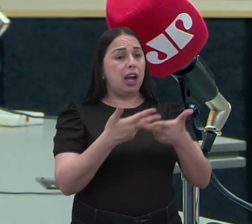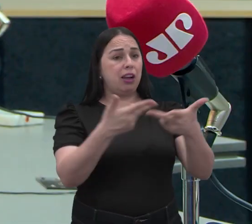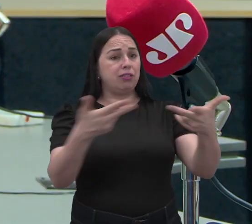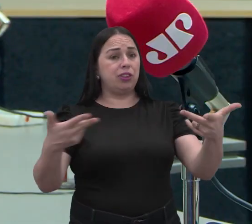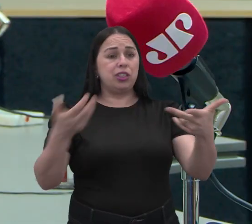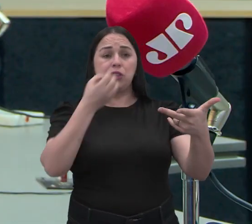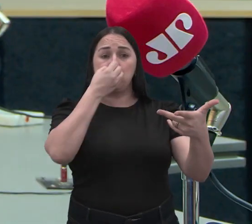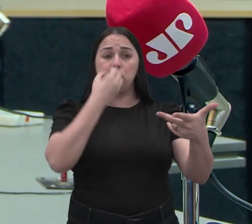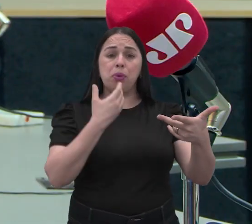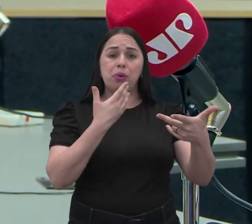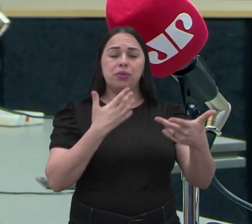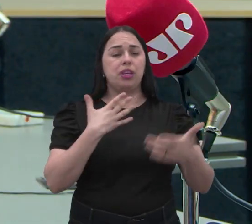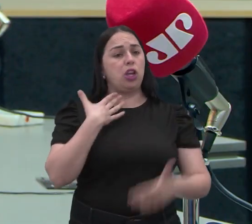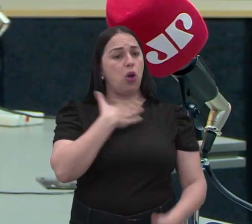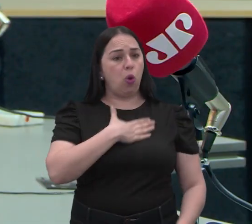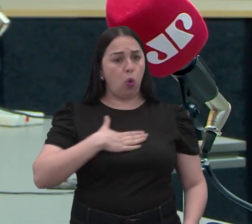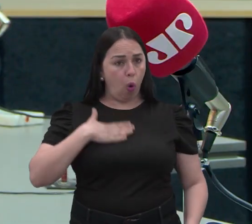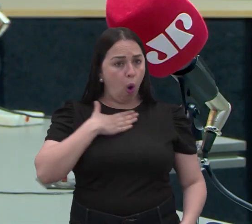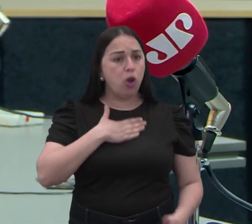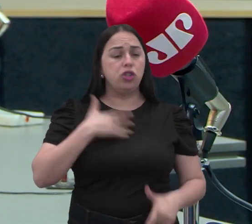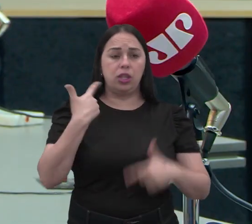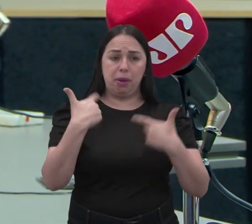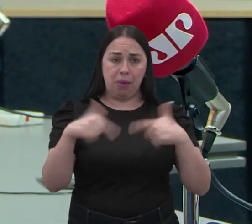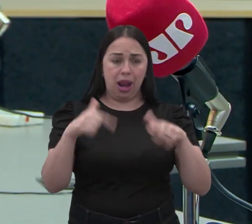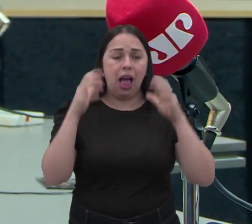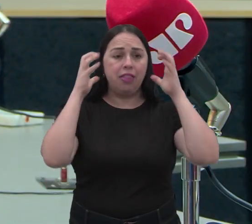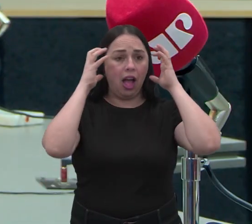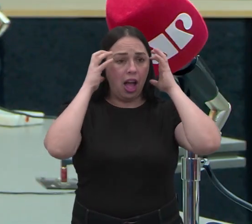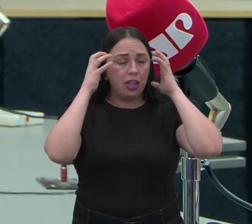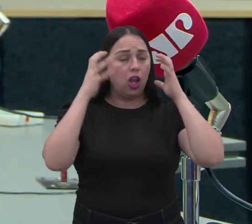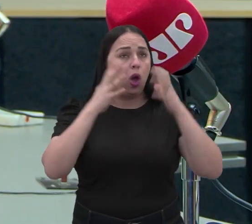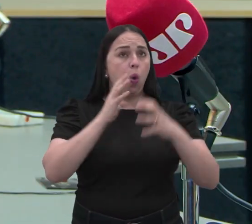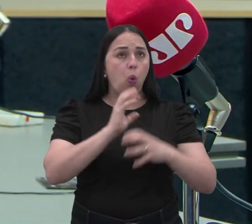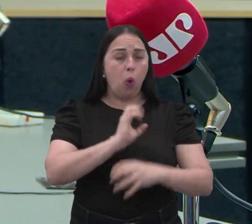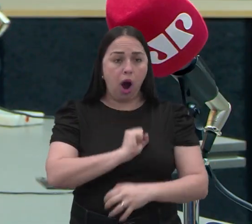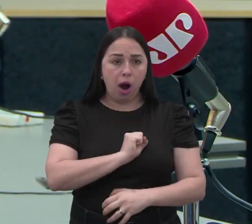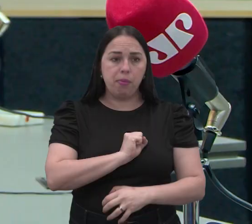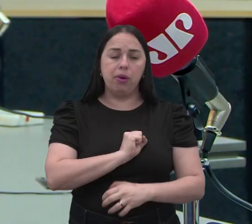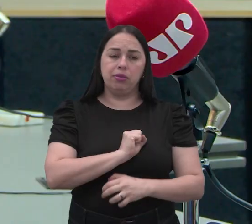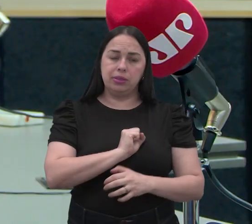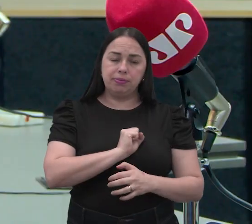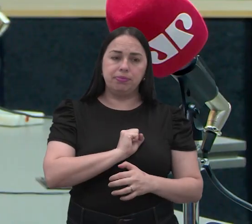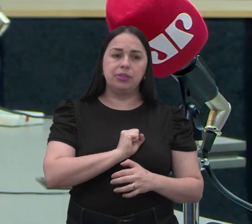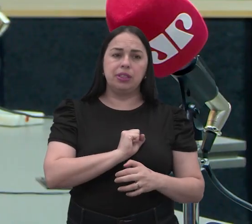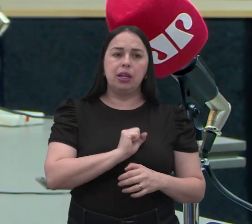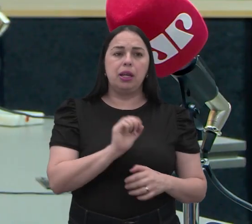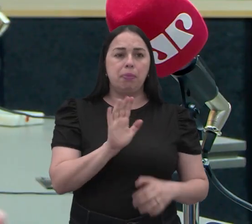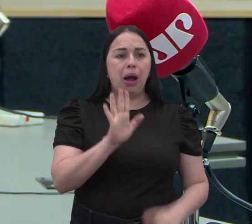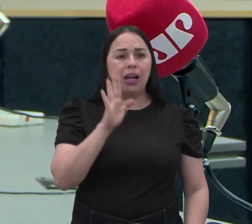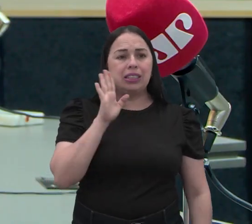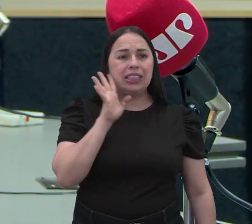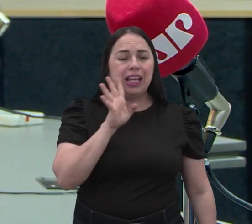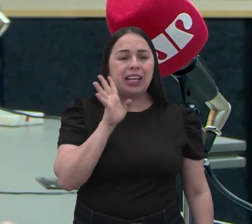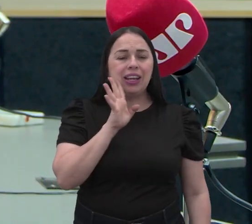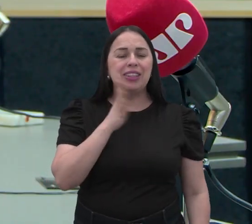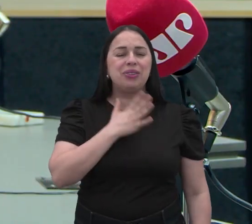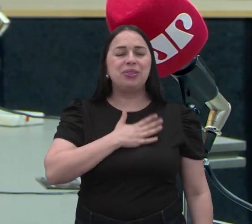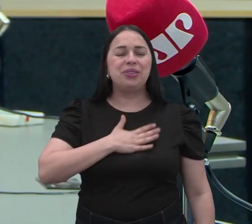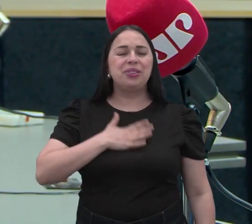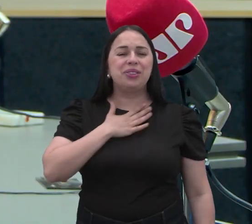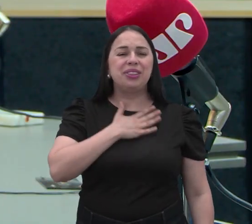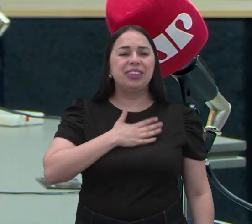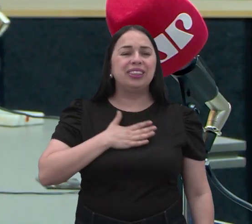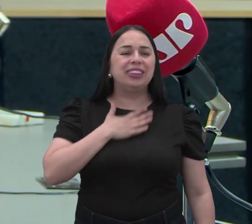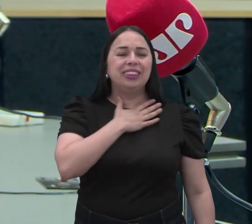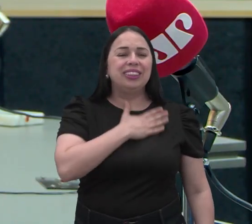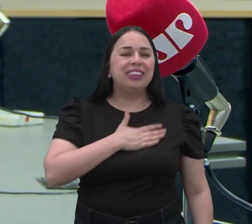benefício. Então, é uma coisa que eu gosto de fazer, né? Trabalhar em rádio é uma coisa que eu gosto. E é mais legal, fica mais